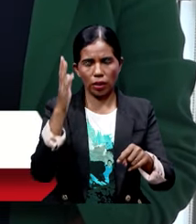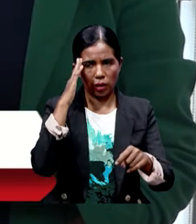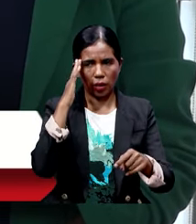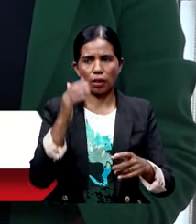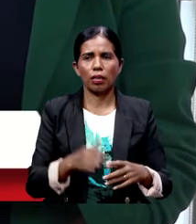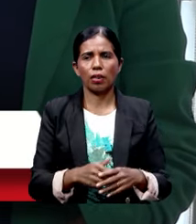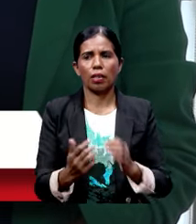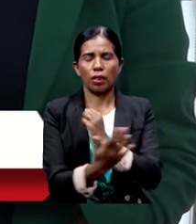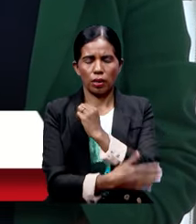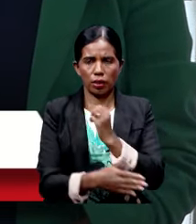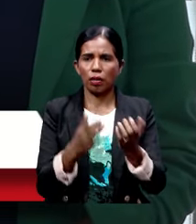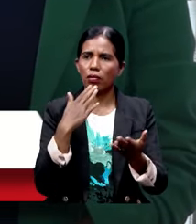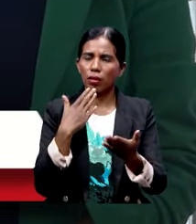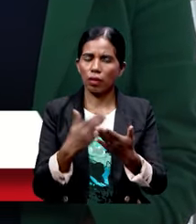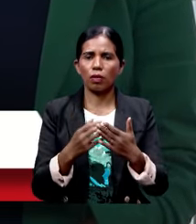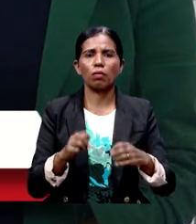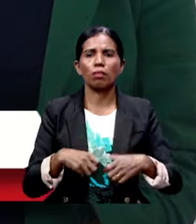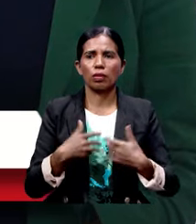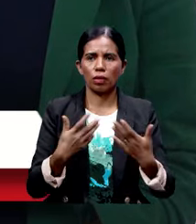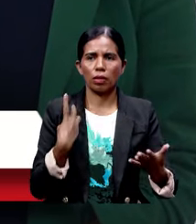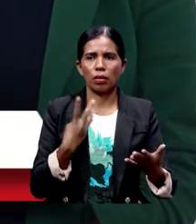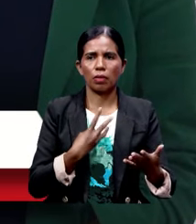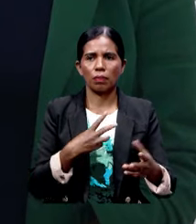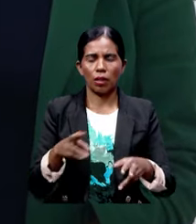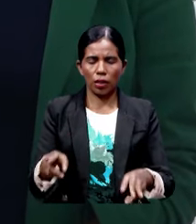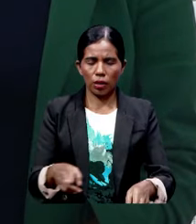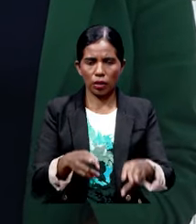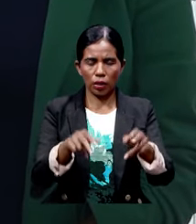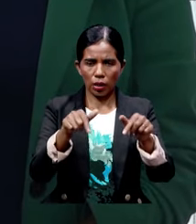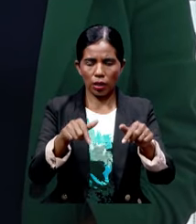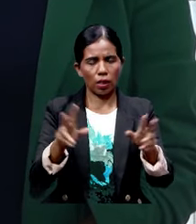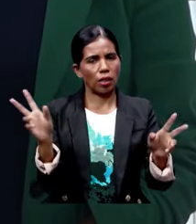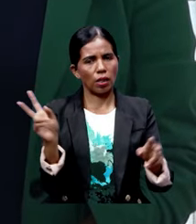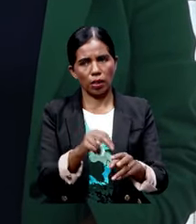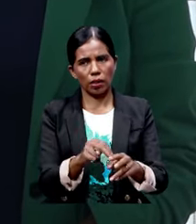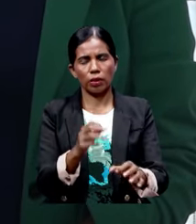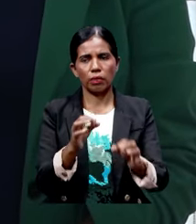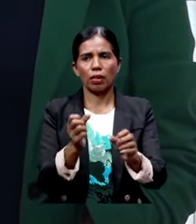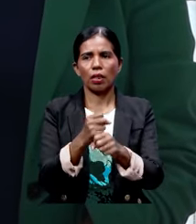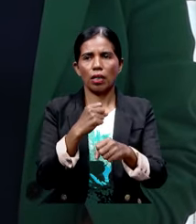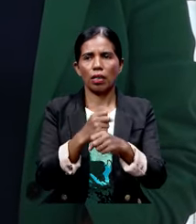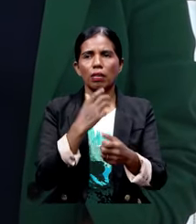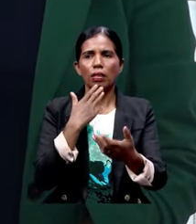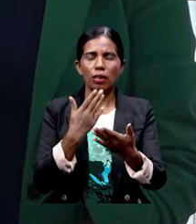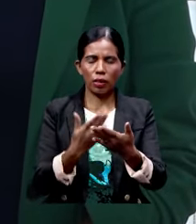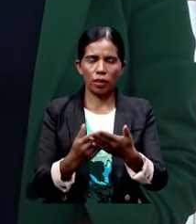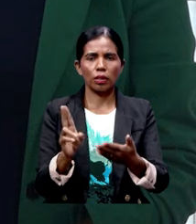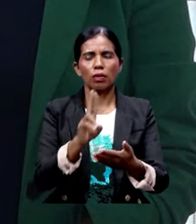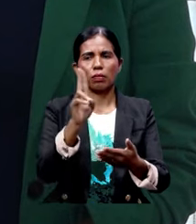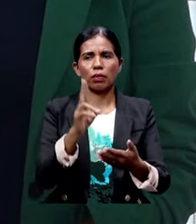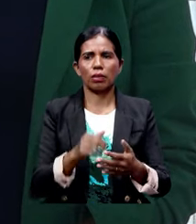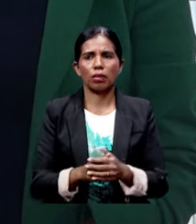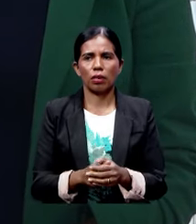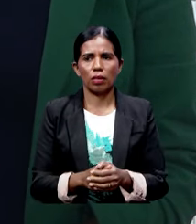A Raine Diego, Minsa, a Belalo Estrada Negra, lá, sem ralo, tecnologia saída, tem que usar. Estudo